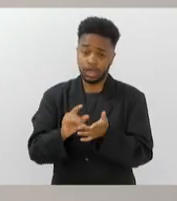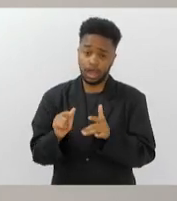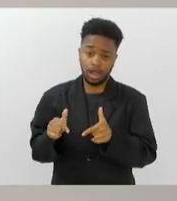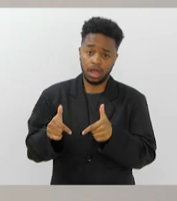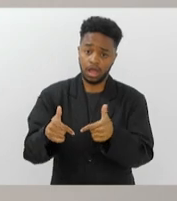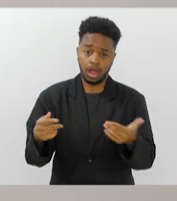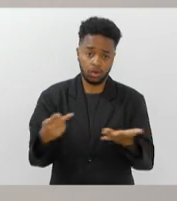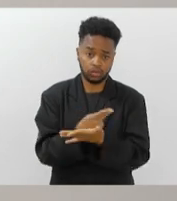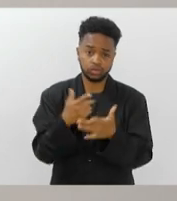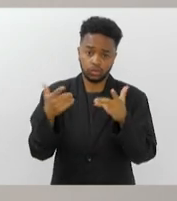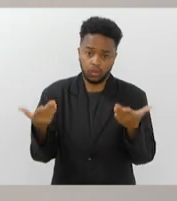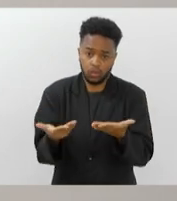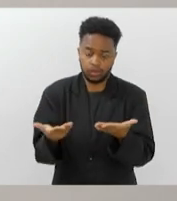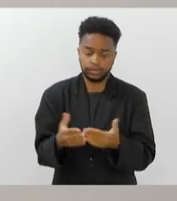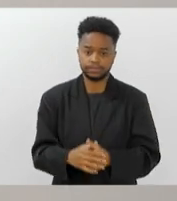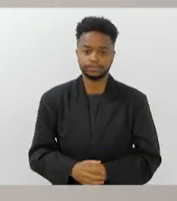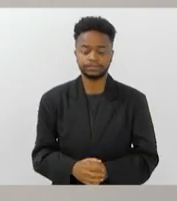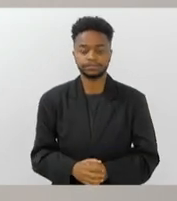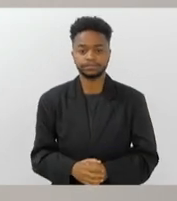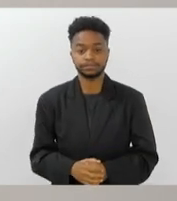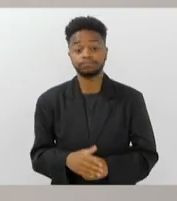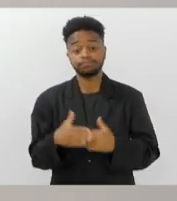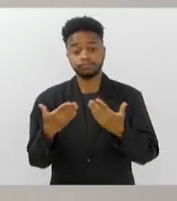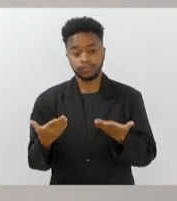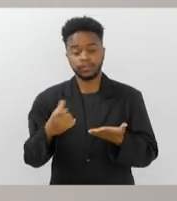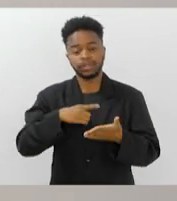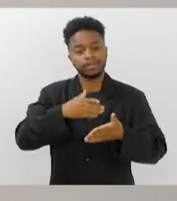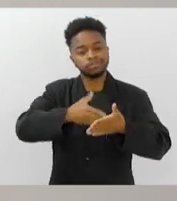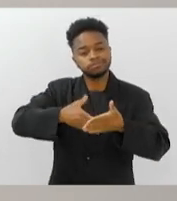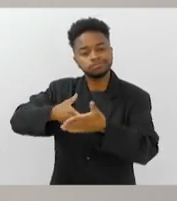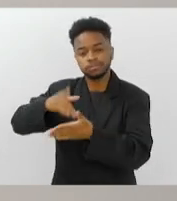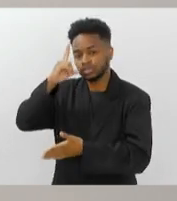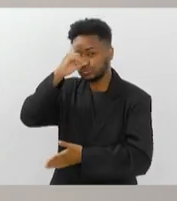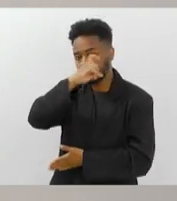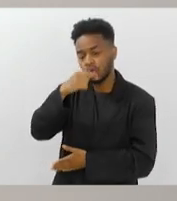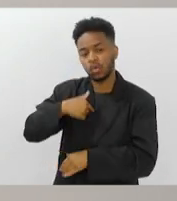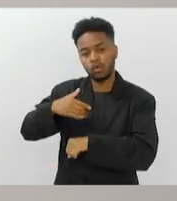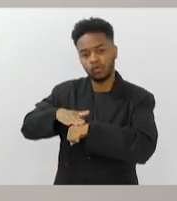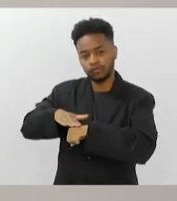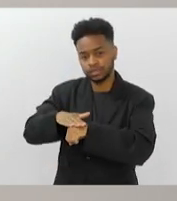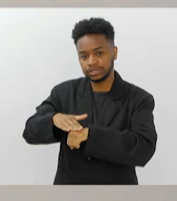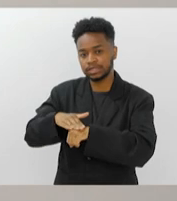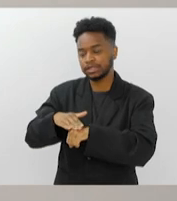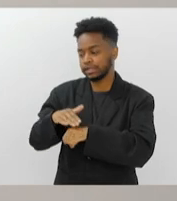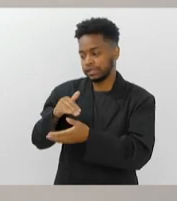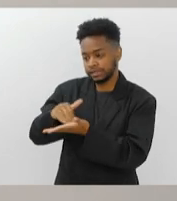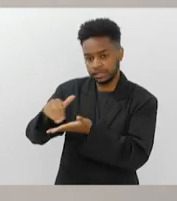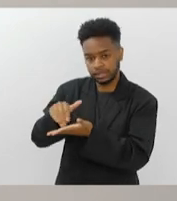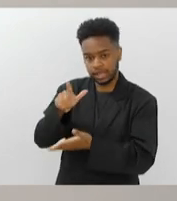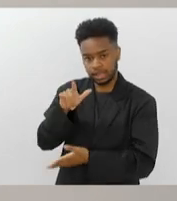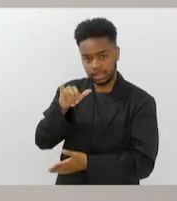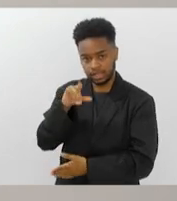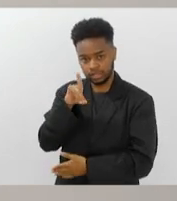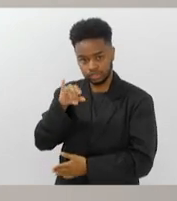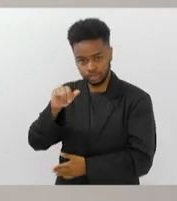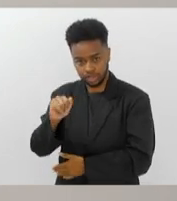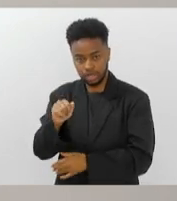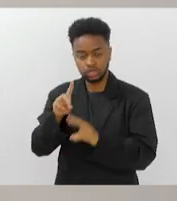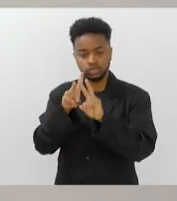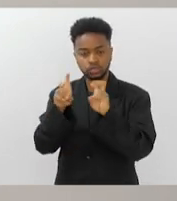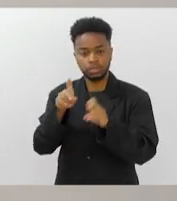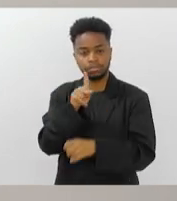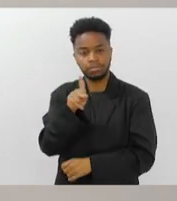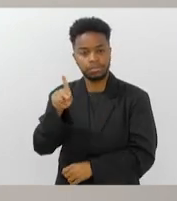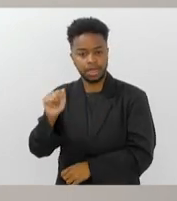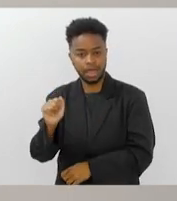momento né então Eh as as dificuldades Inclusive eu conversei com a sua secretária com a Lídia sobre essa questão do do do PPA a